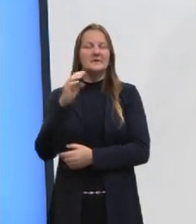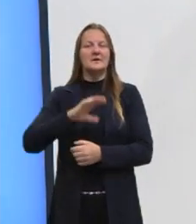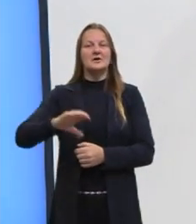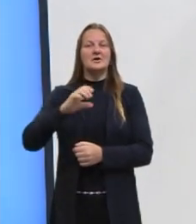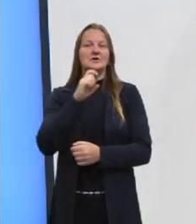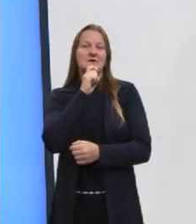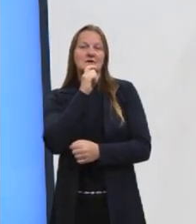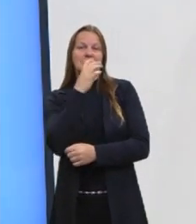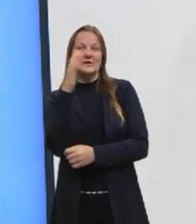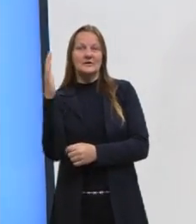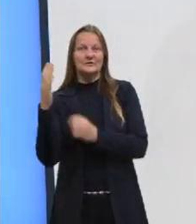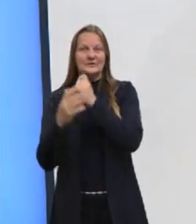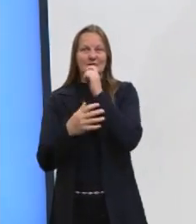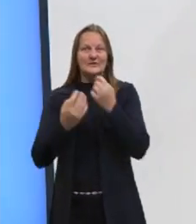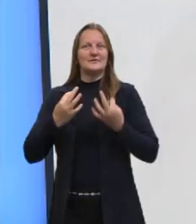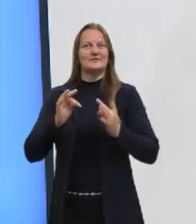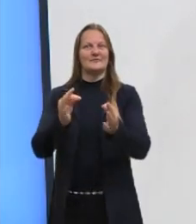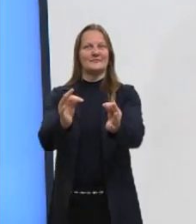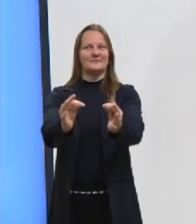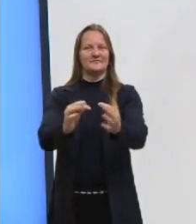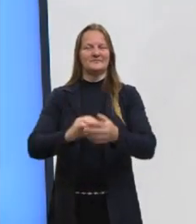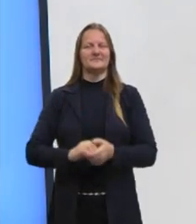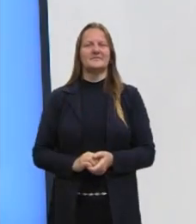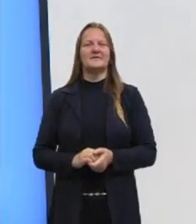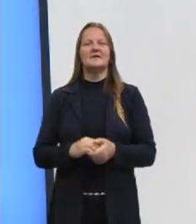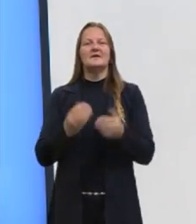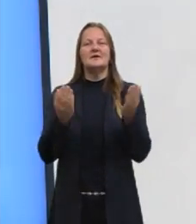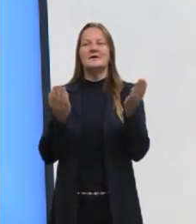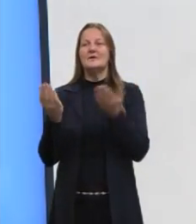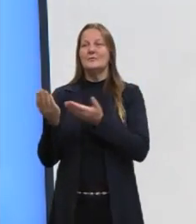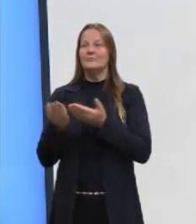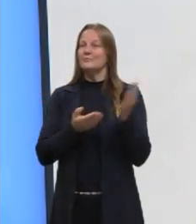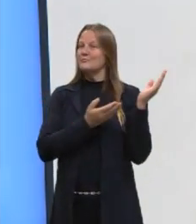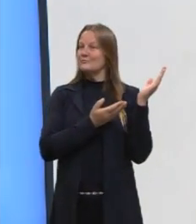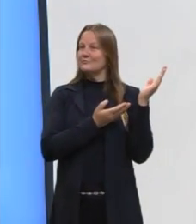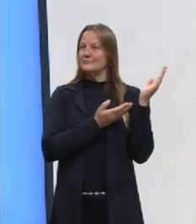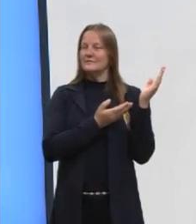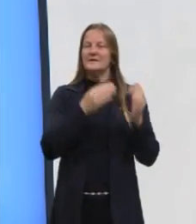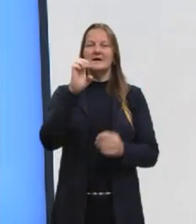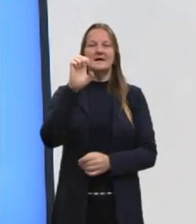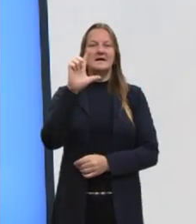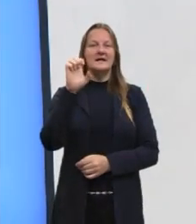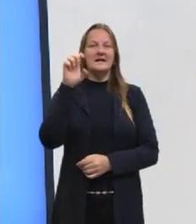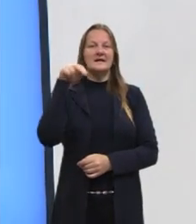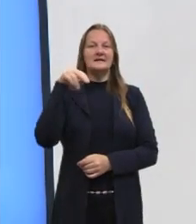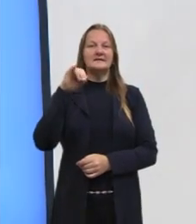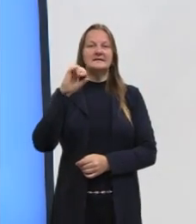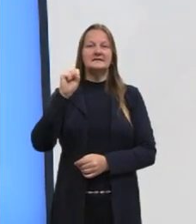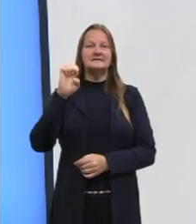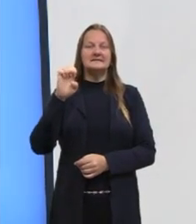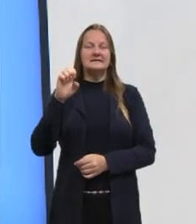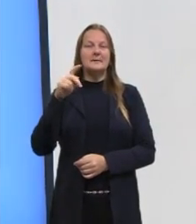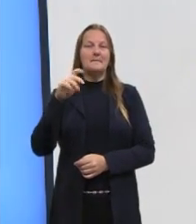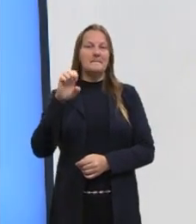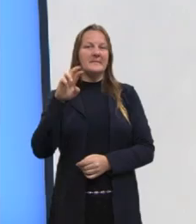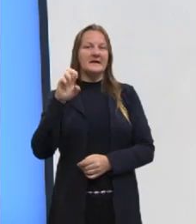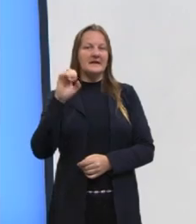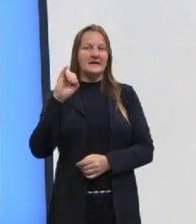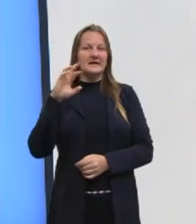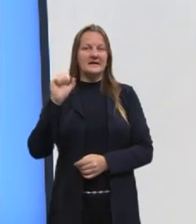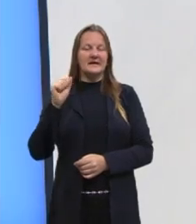Ciências da Natureza e suas Tecnologias Eu me chamo elenise Pereira sou uma mulher negra